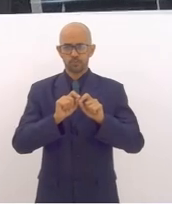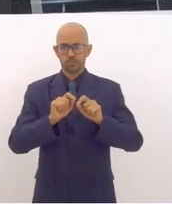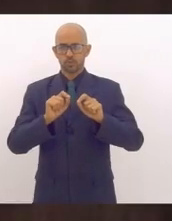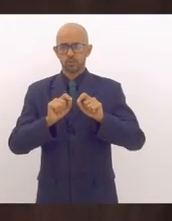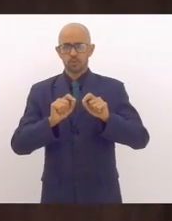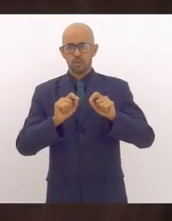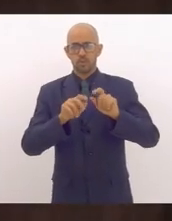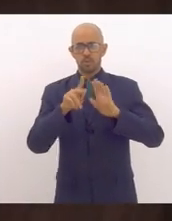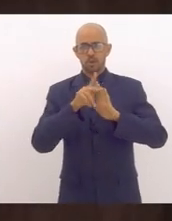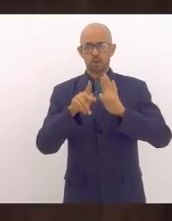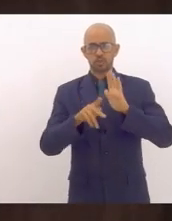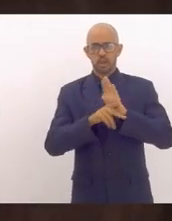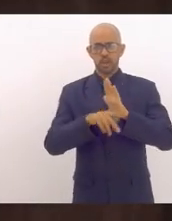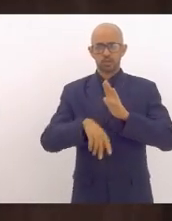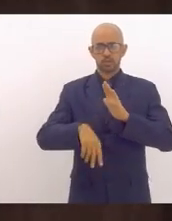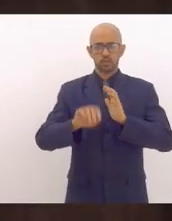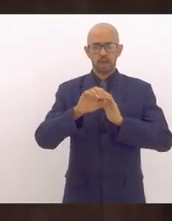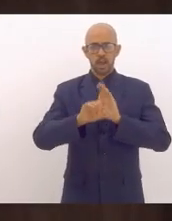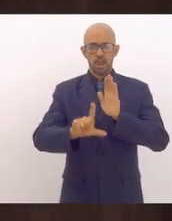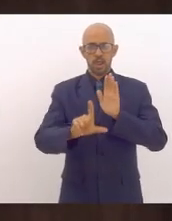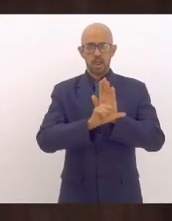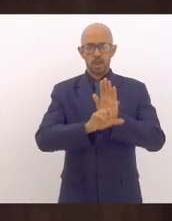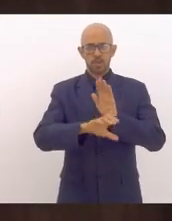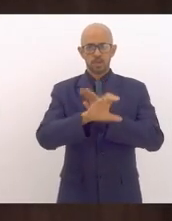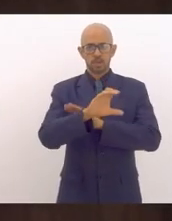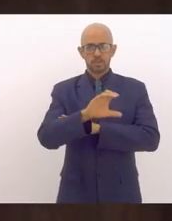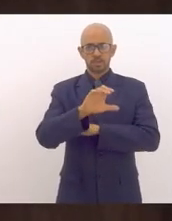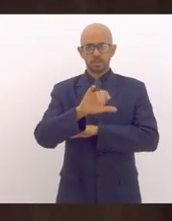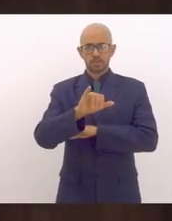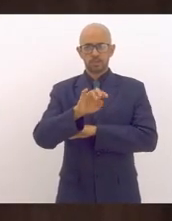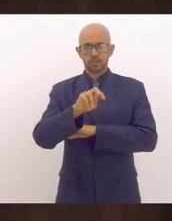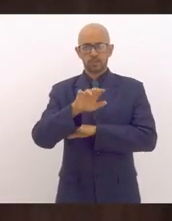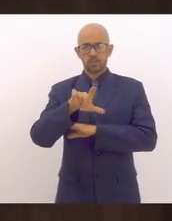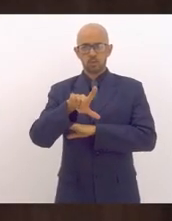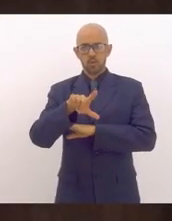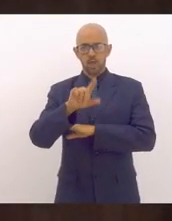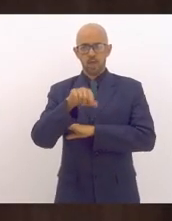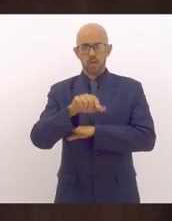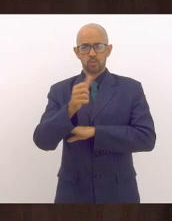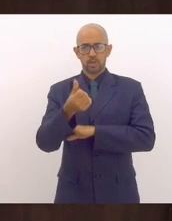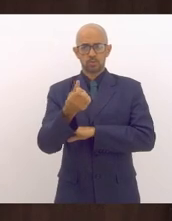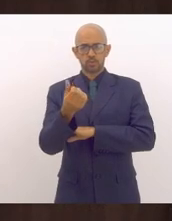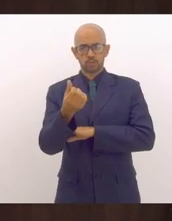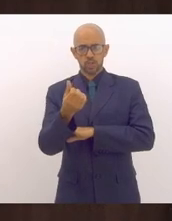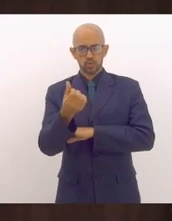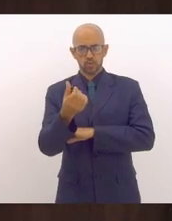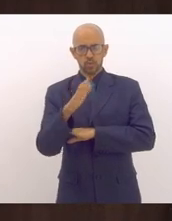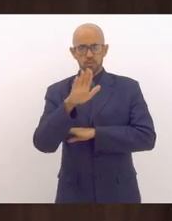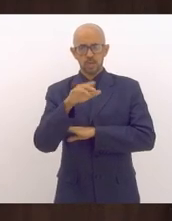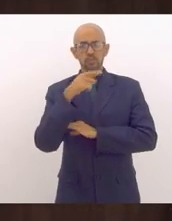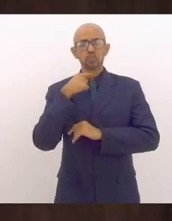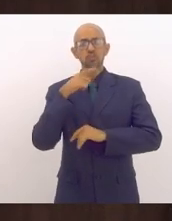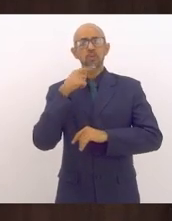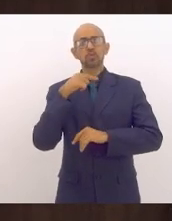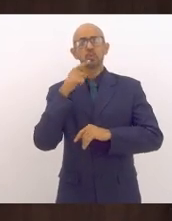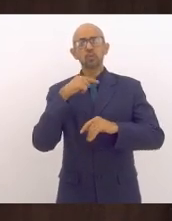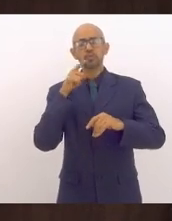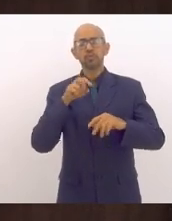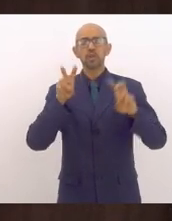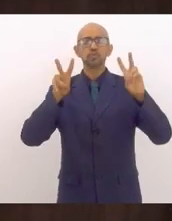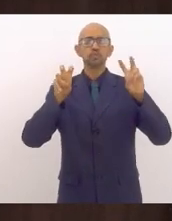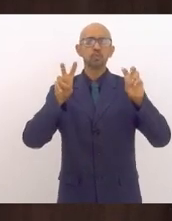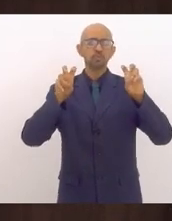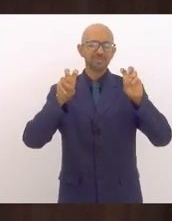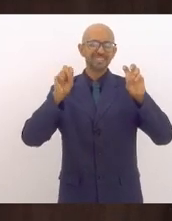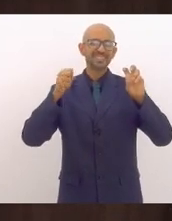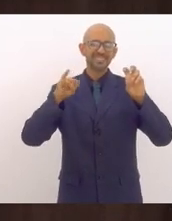da Polícia Civil, da Lei Orgânica, era o 16º da pauta. E há uma dúvida quanto se